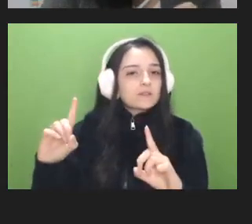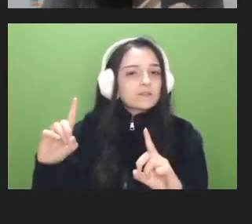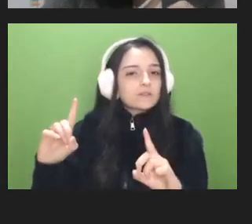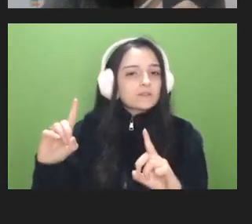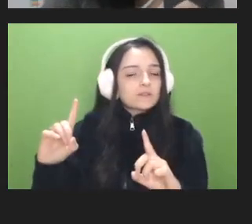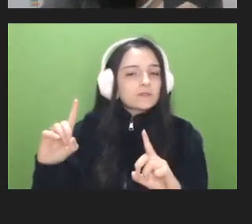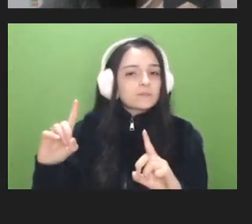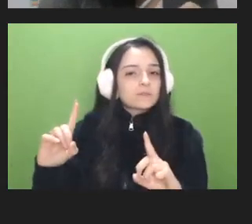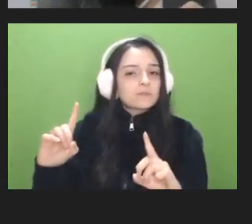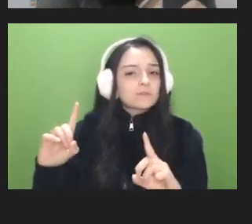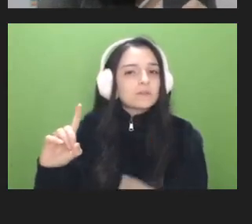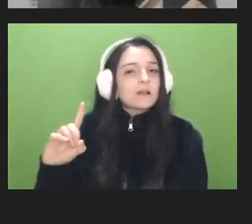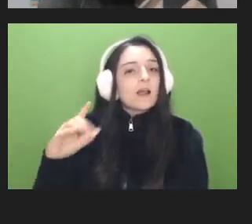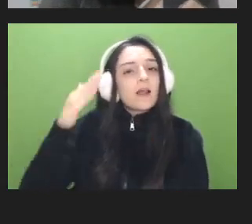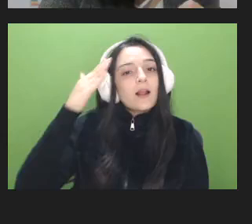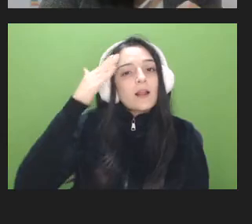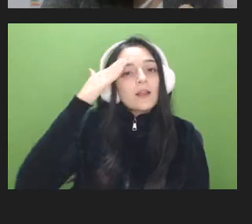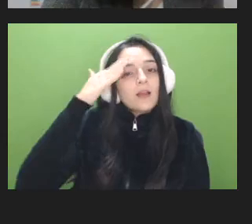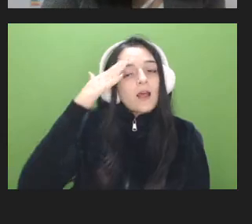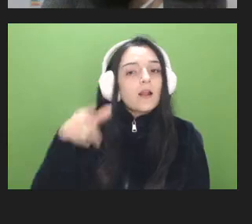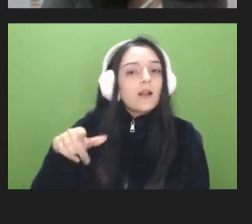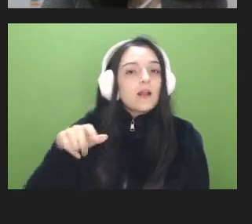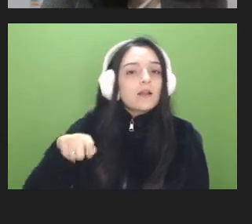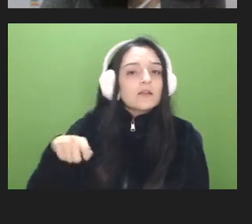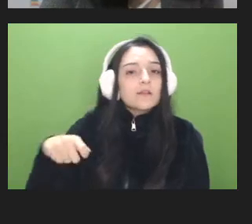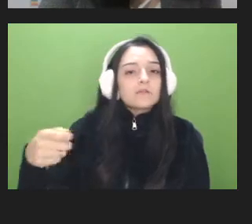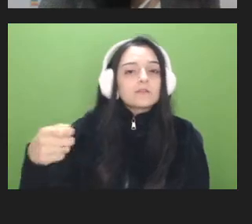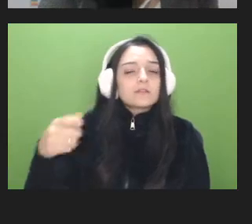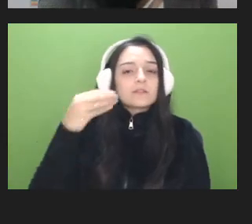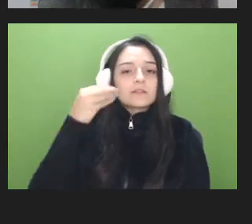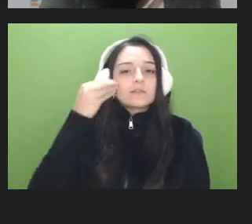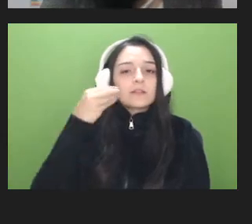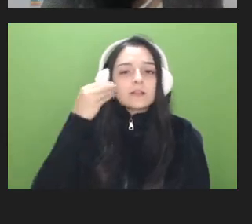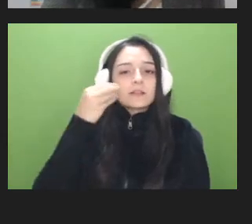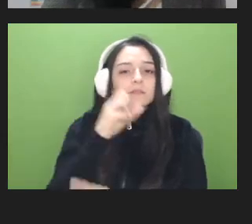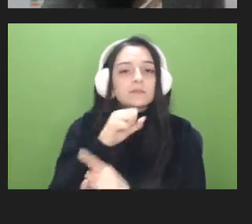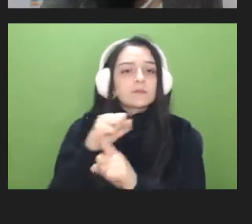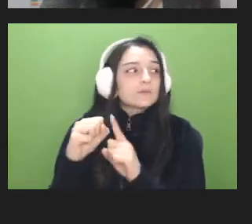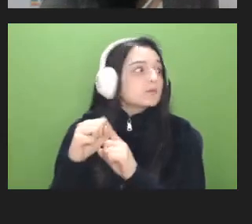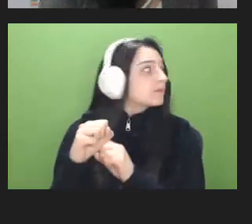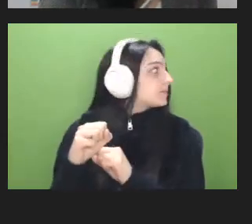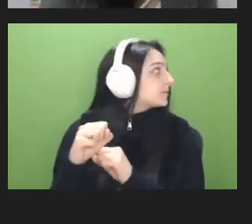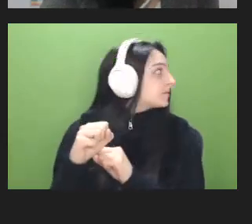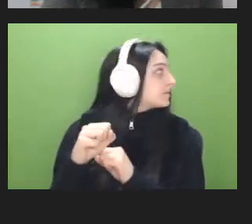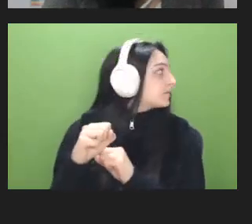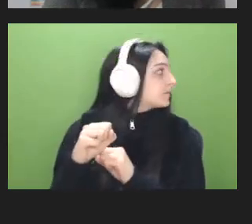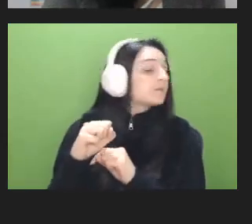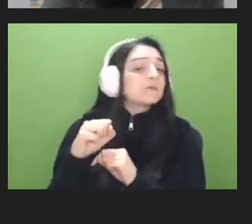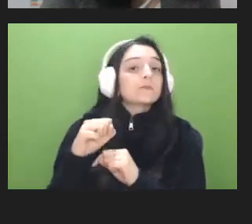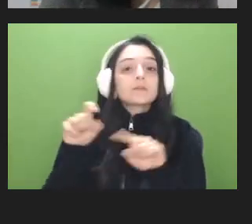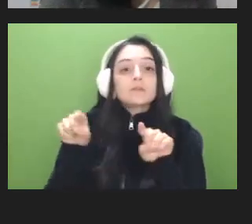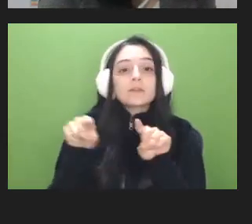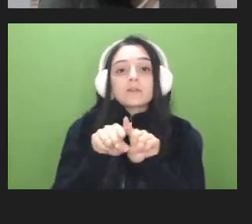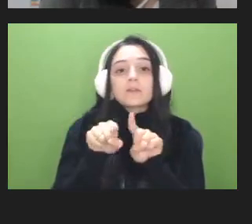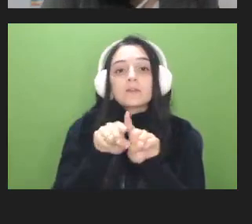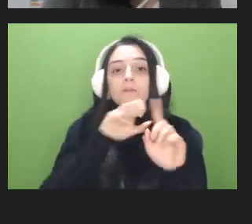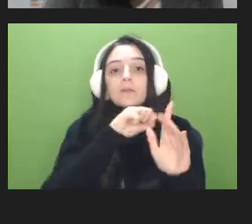pela experiência social da loucura e de outros marcadores de